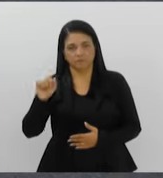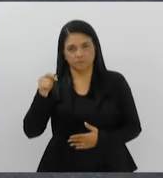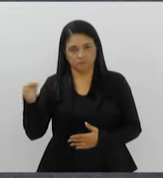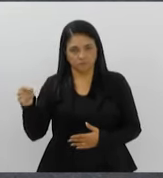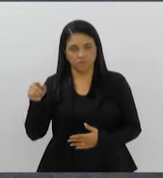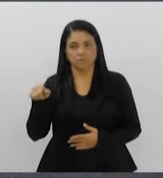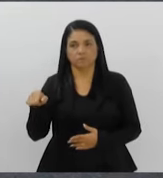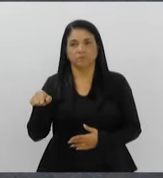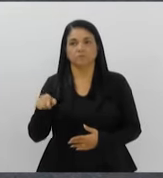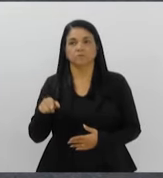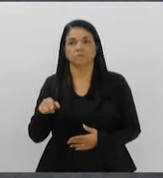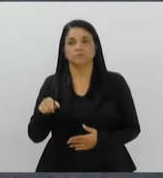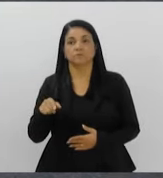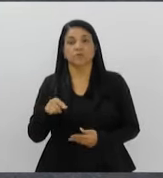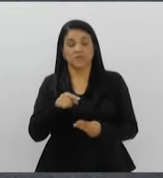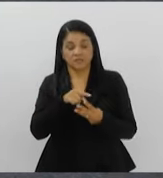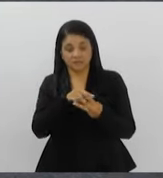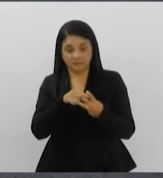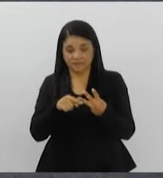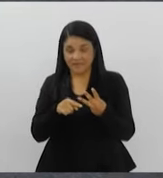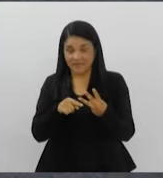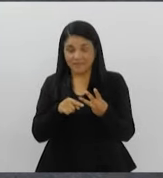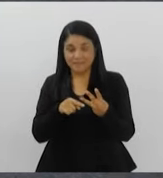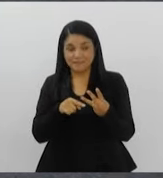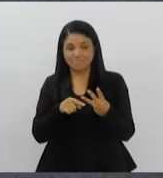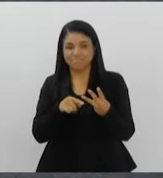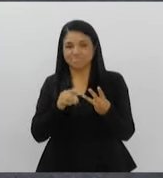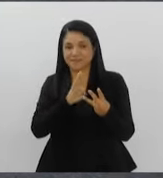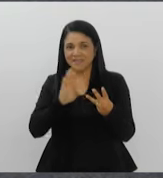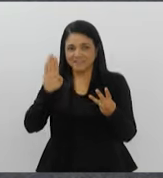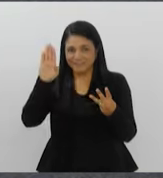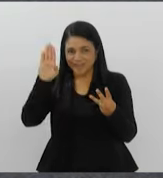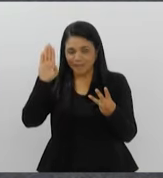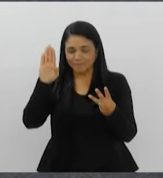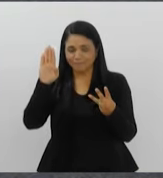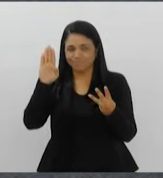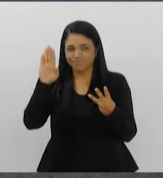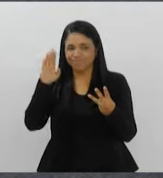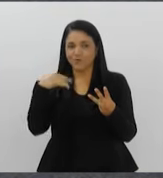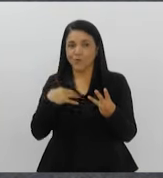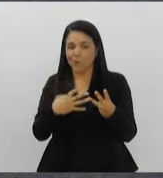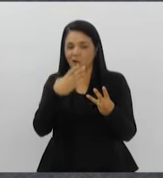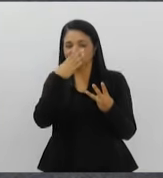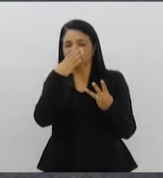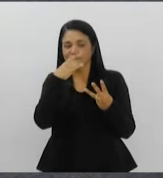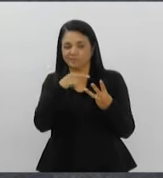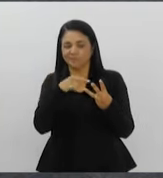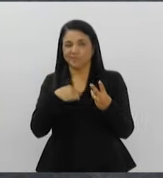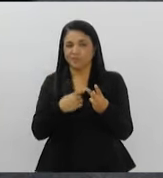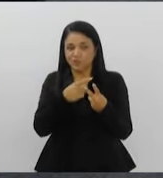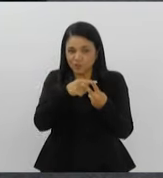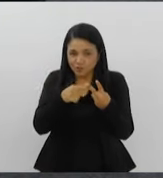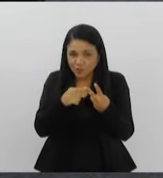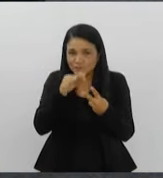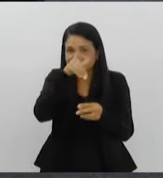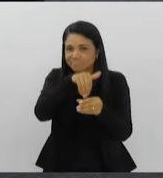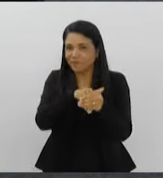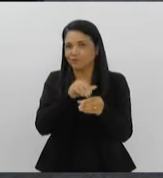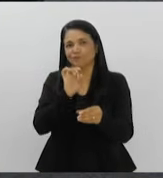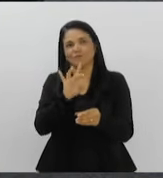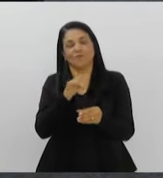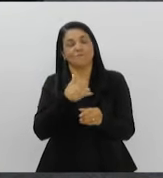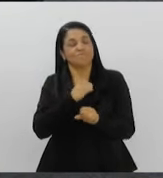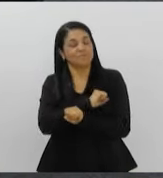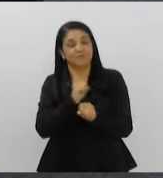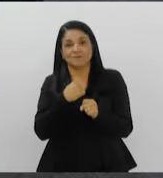Esse negócio de você ter três pessoas que você admira e ter que dar dois votos é complicadíssimo. Mas o meu voto vai para Marta Rocha e